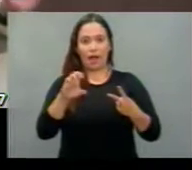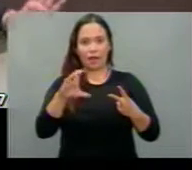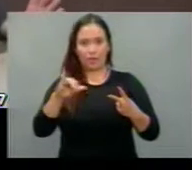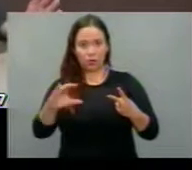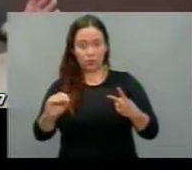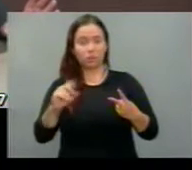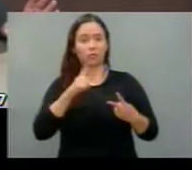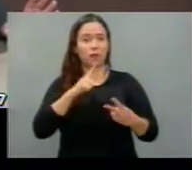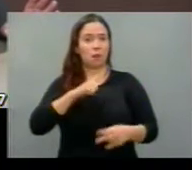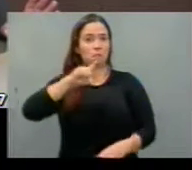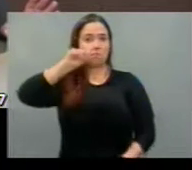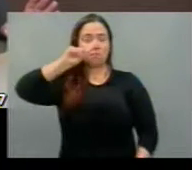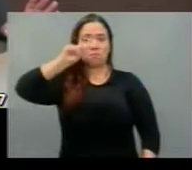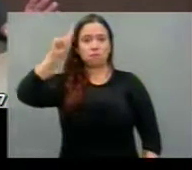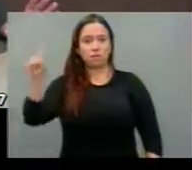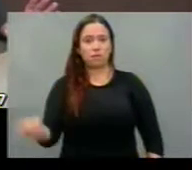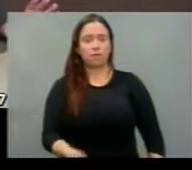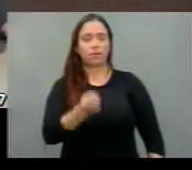de milhões de reais.